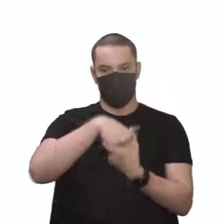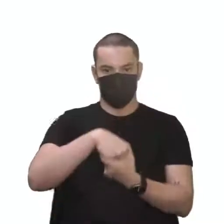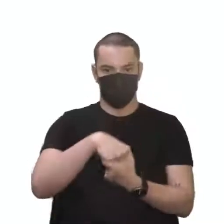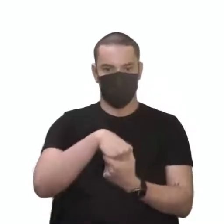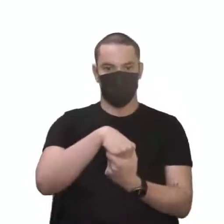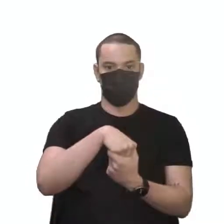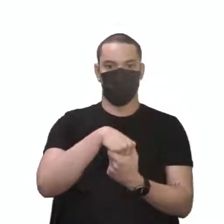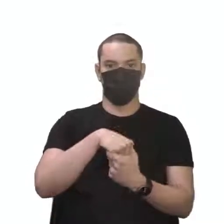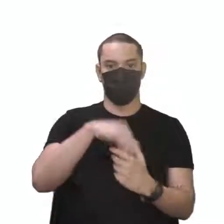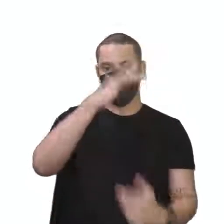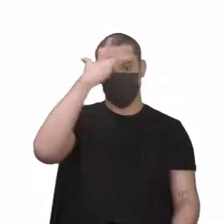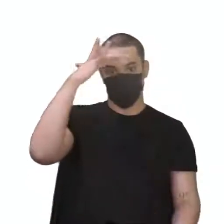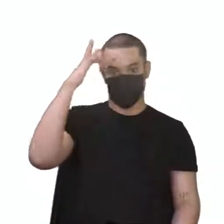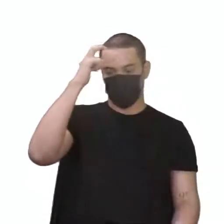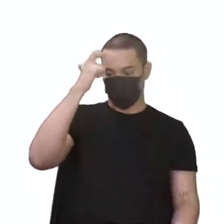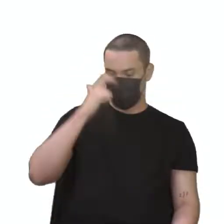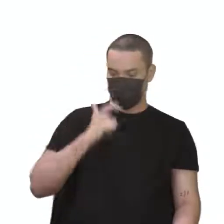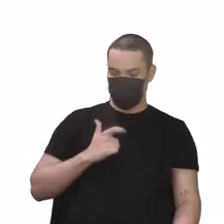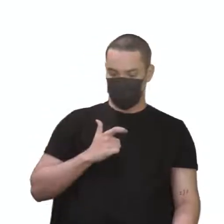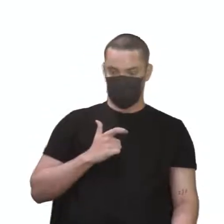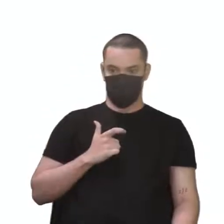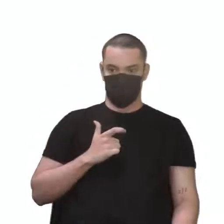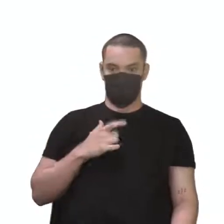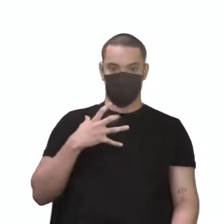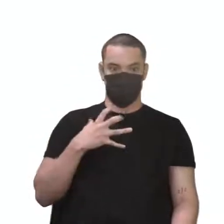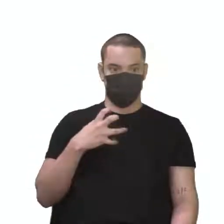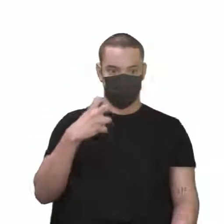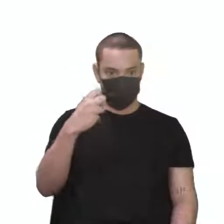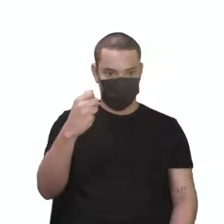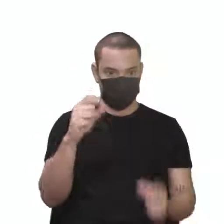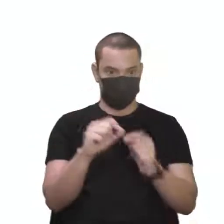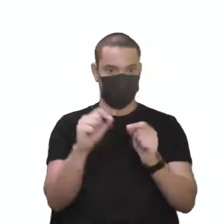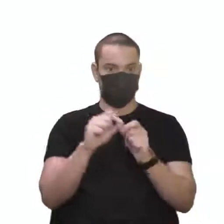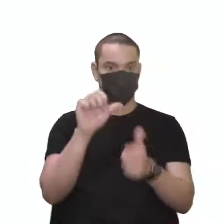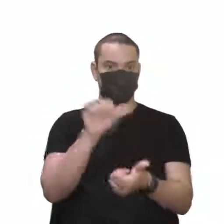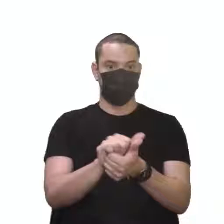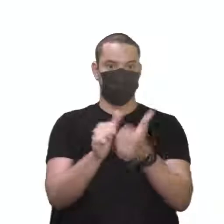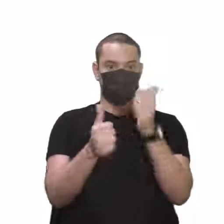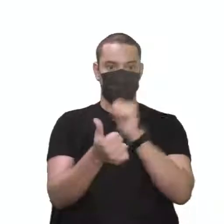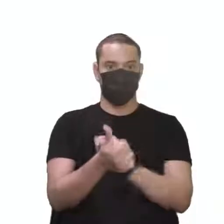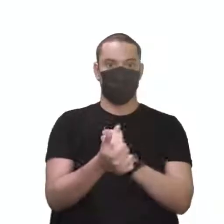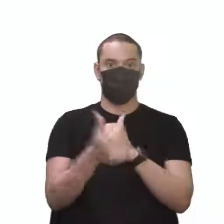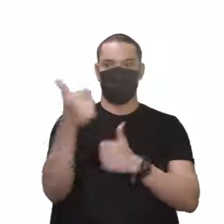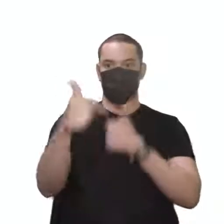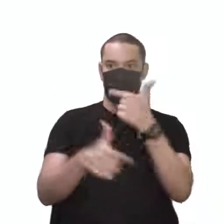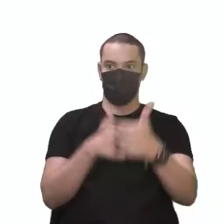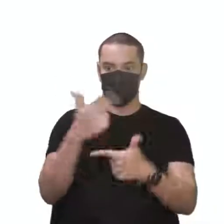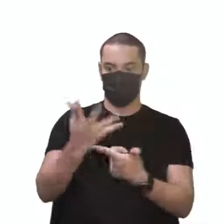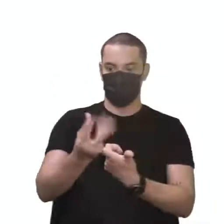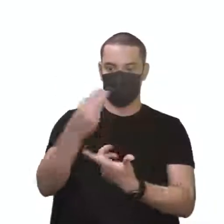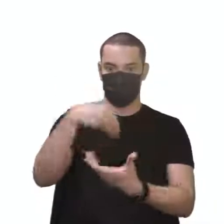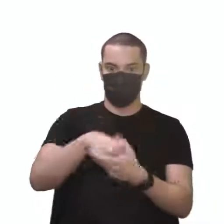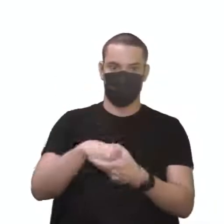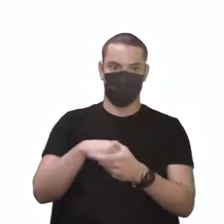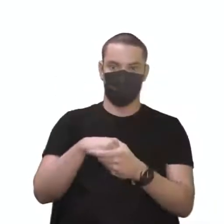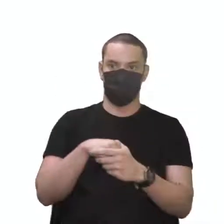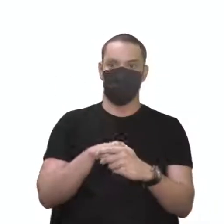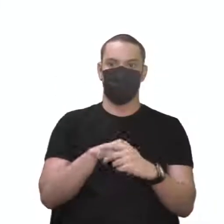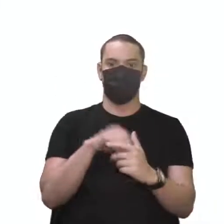aqui, de um ser humano. Aí você, em cultura, você começa a trabalhar, inserindo esse